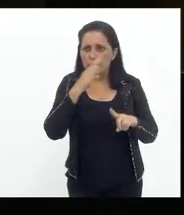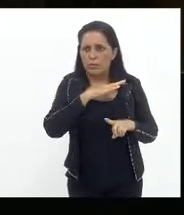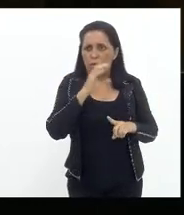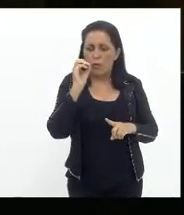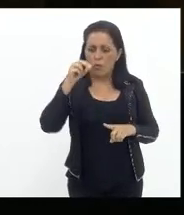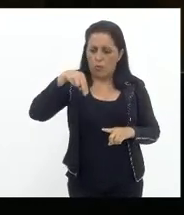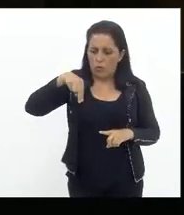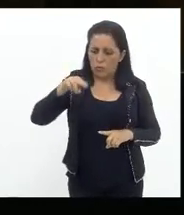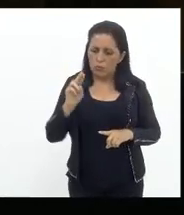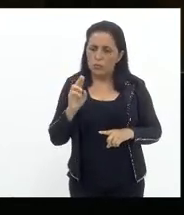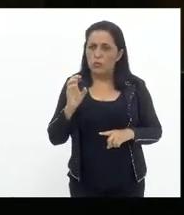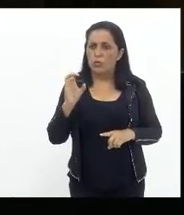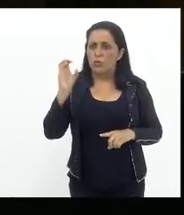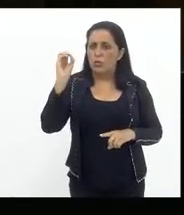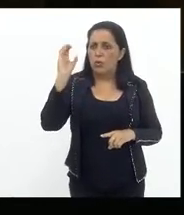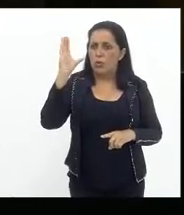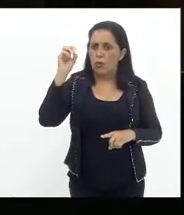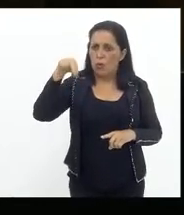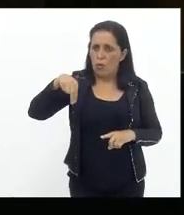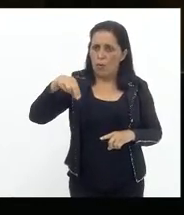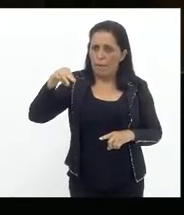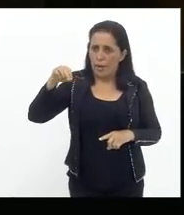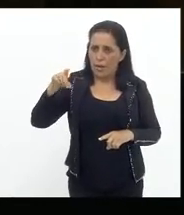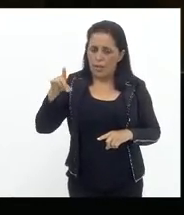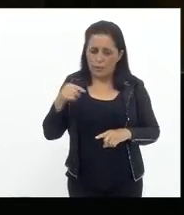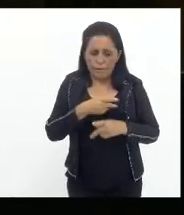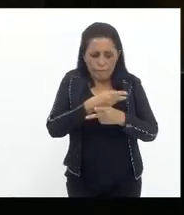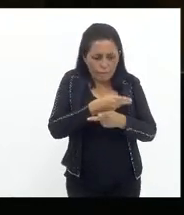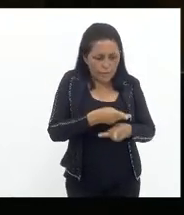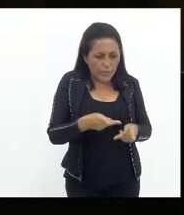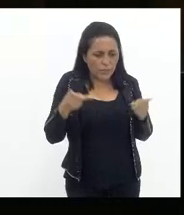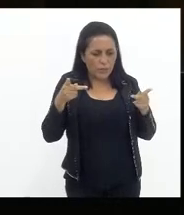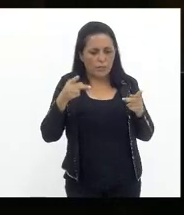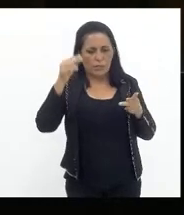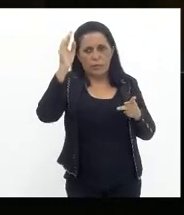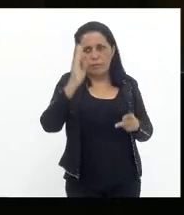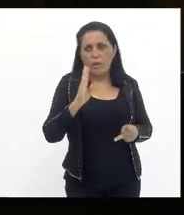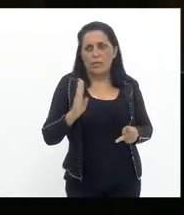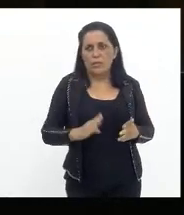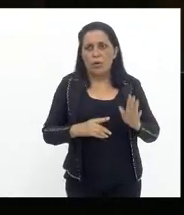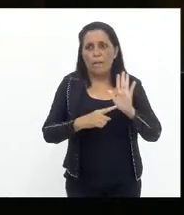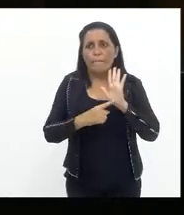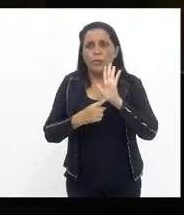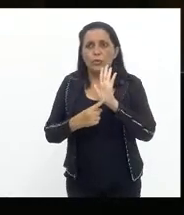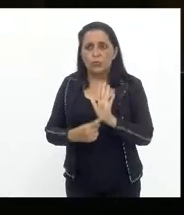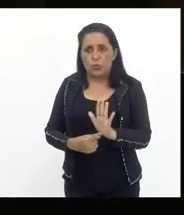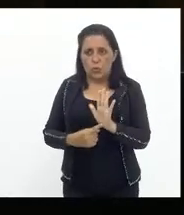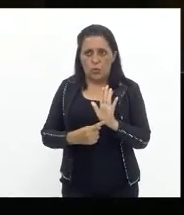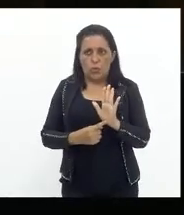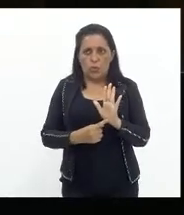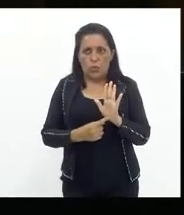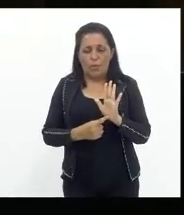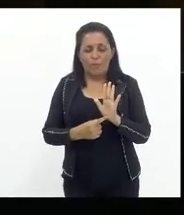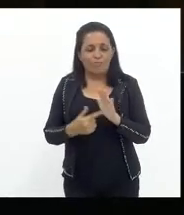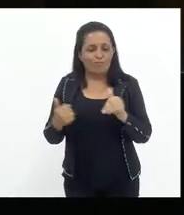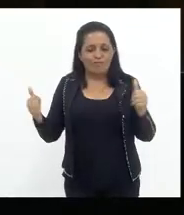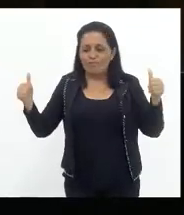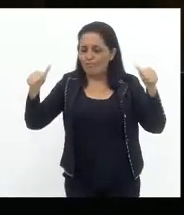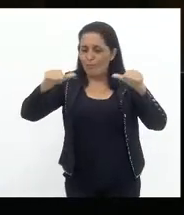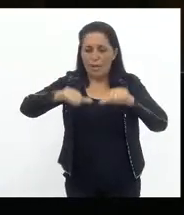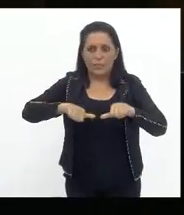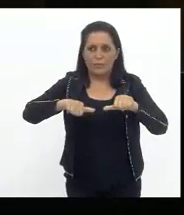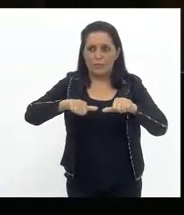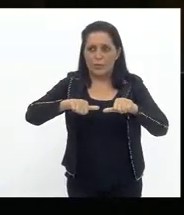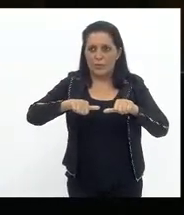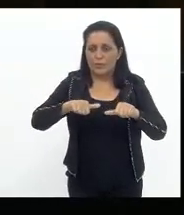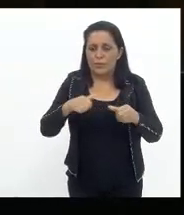Juan Mendes, após visita ao Brasil, mostrou a conexão entre as péssimas condições de trabalho